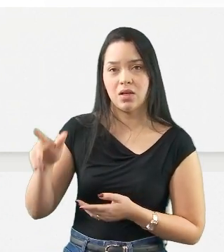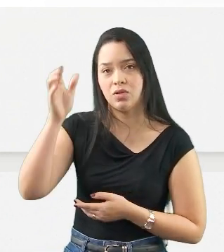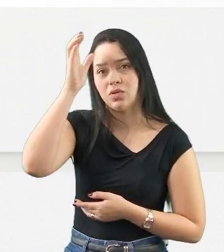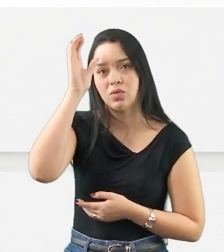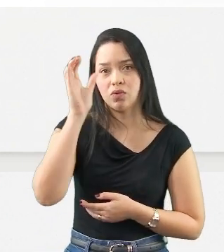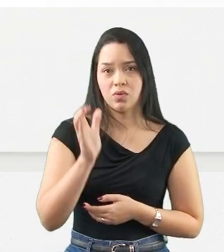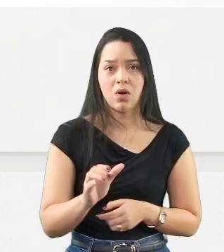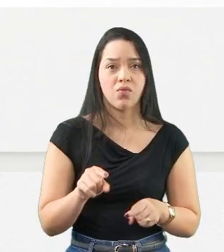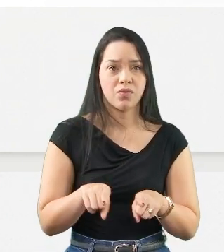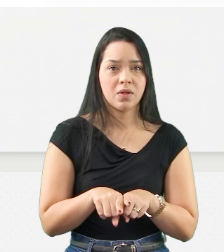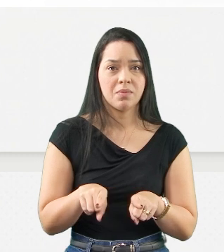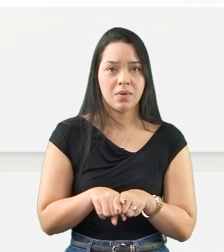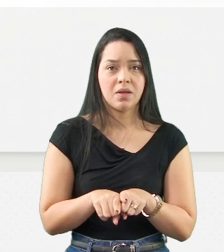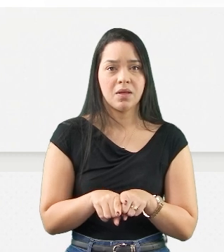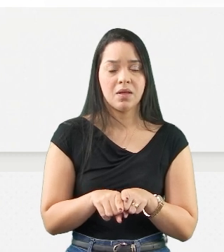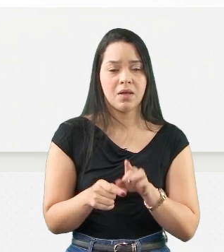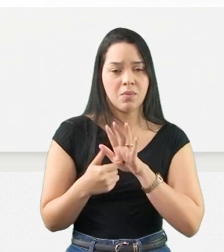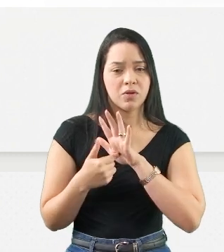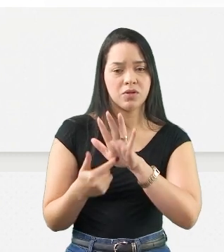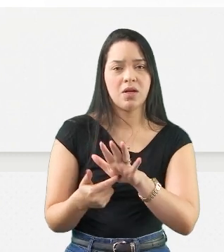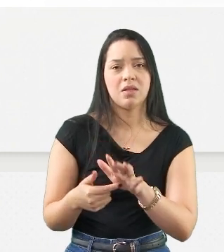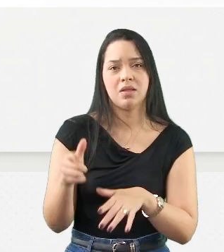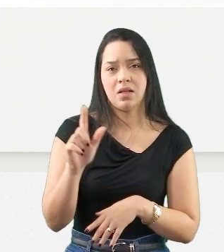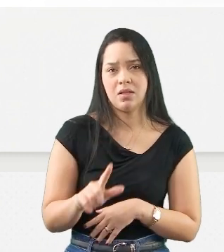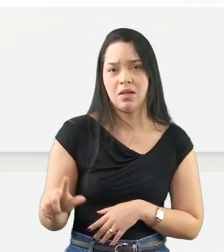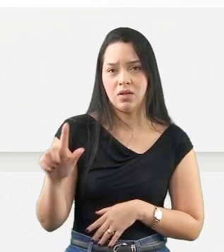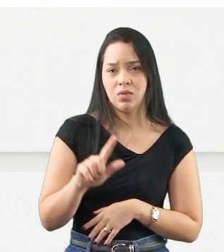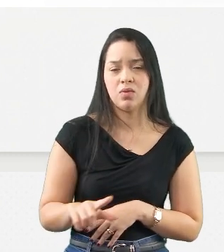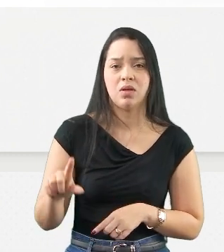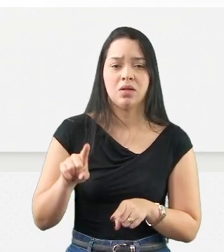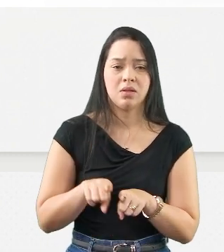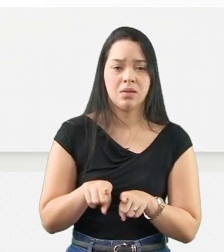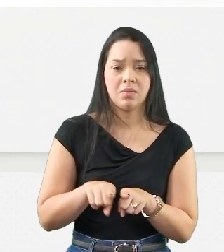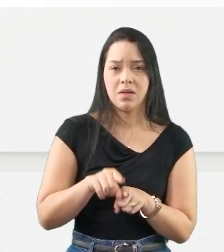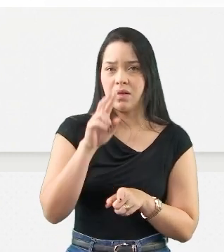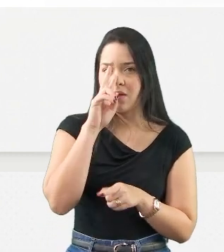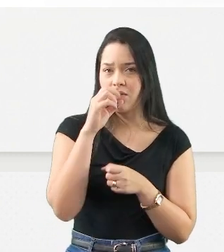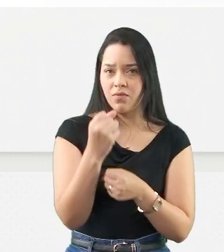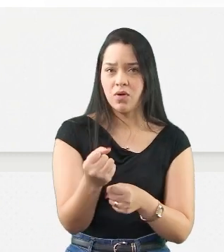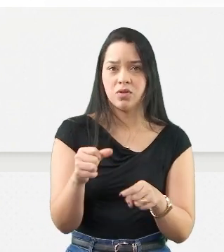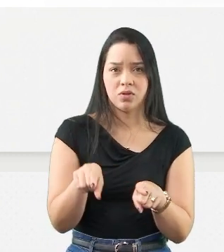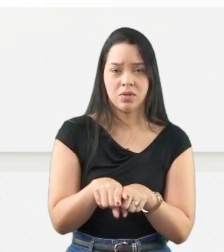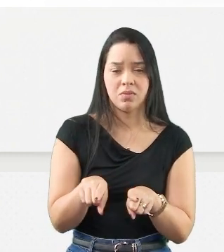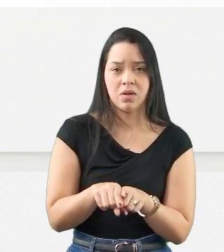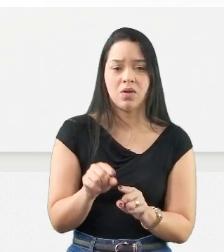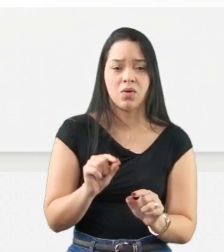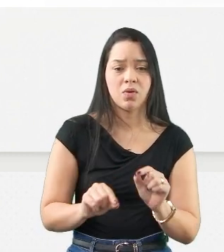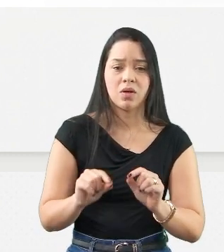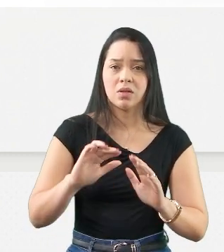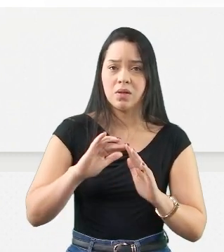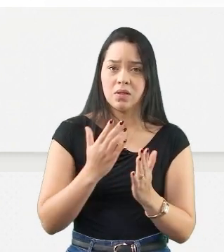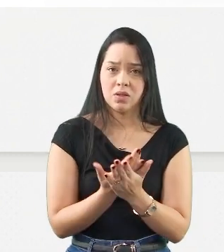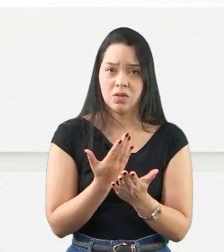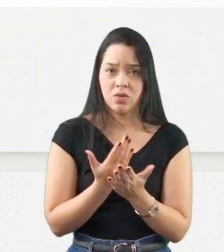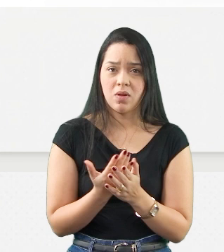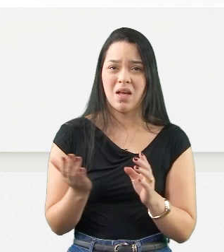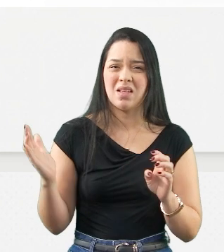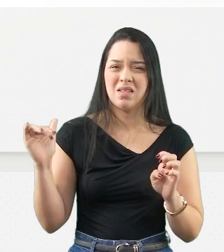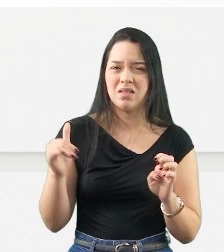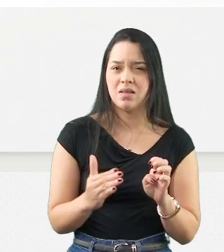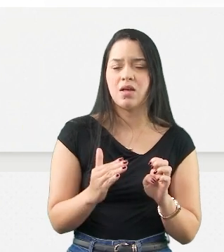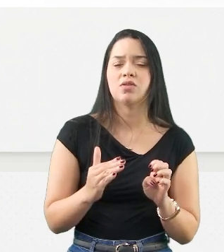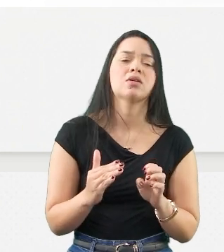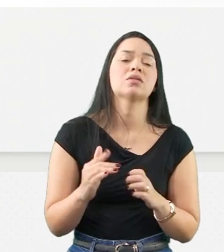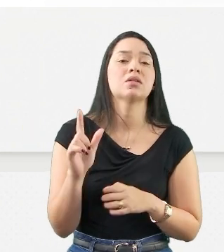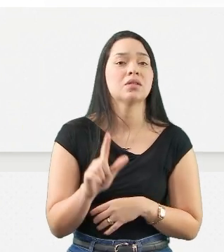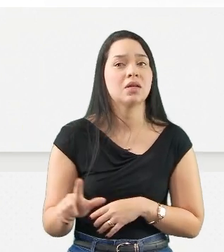é também refletida na literatura. Algo muito forte que a gente consegue verificar isso são as escolas, as estéticas literárias. Se